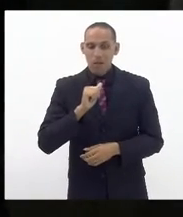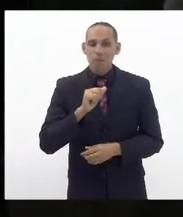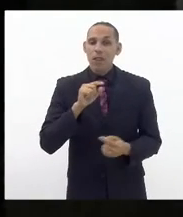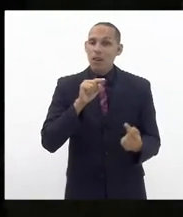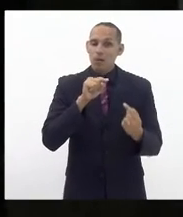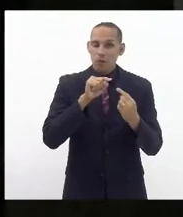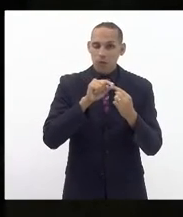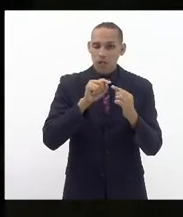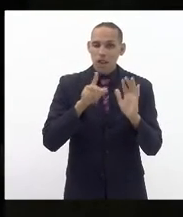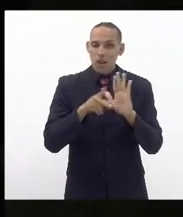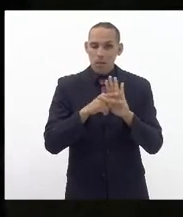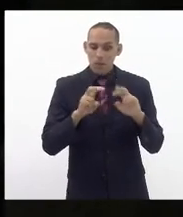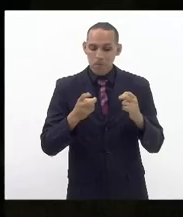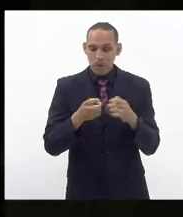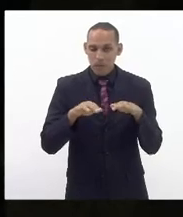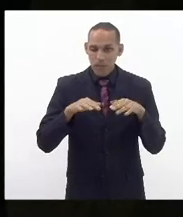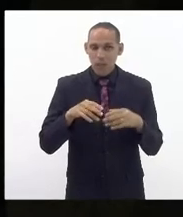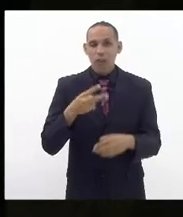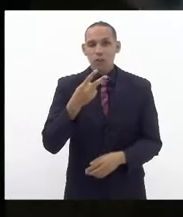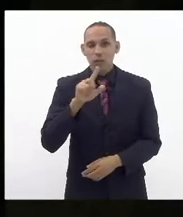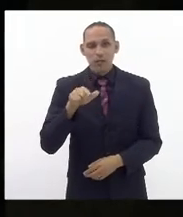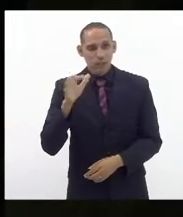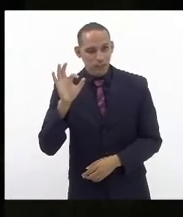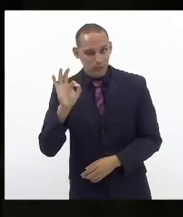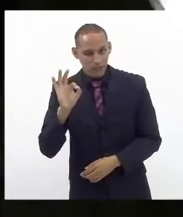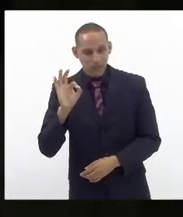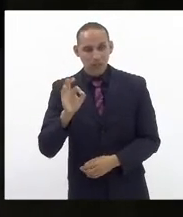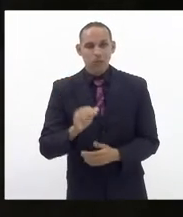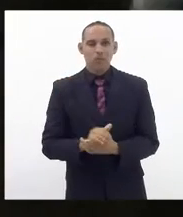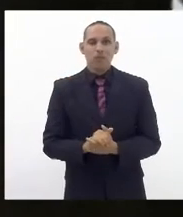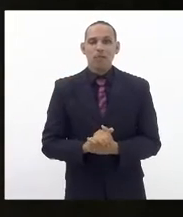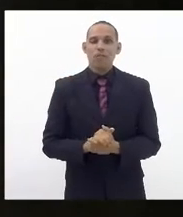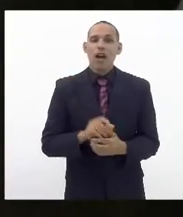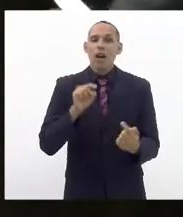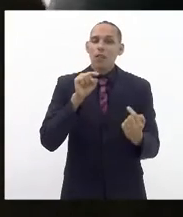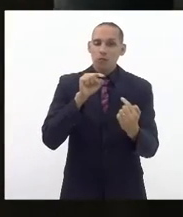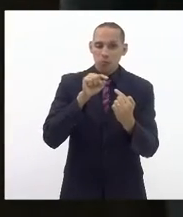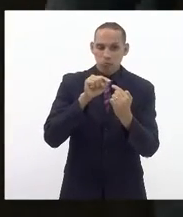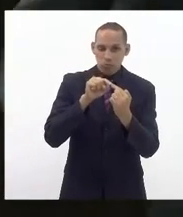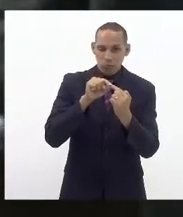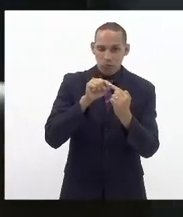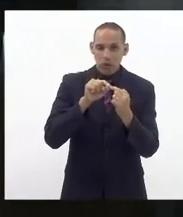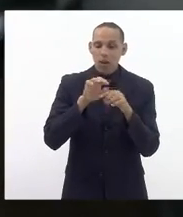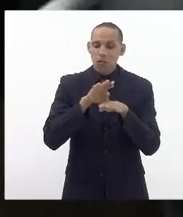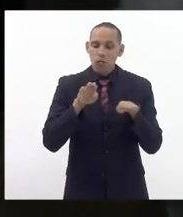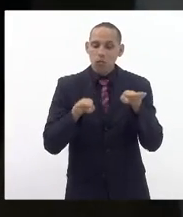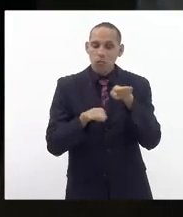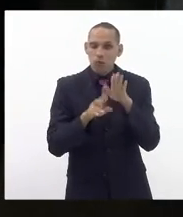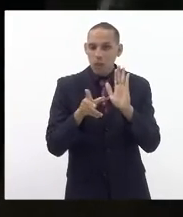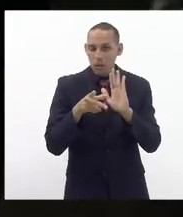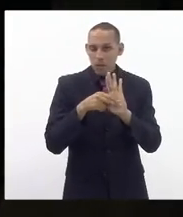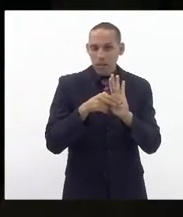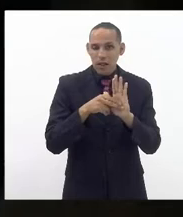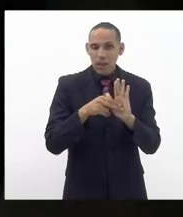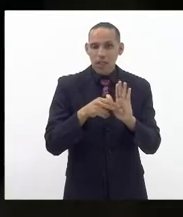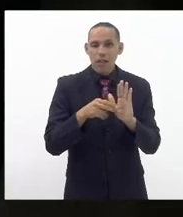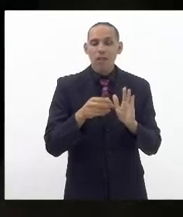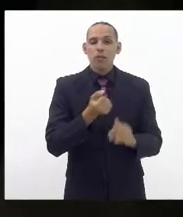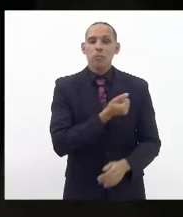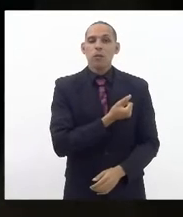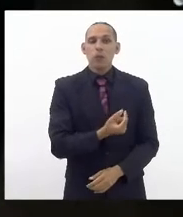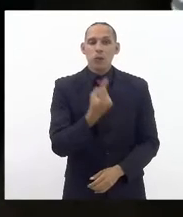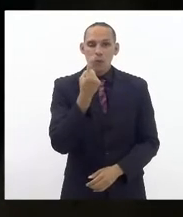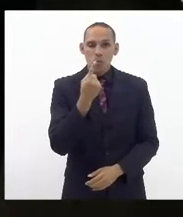às emendas de plenário número 2 e 10, favorável com subemenda à emenda número 1